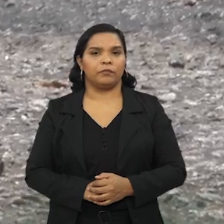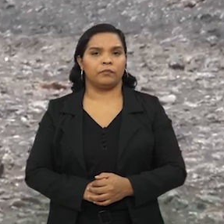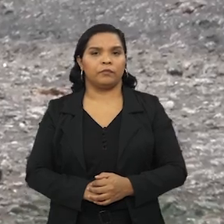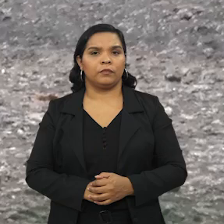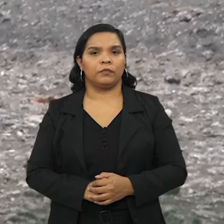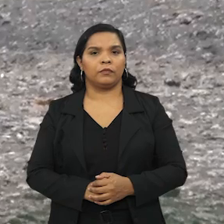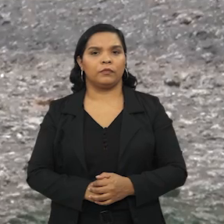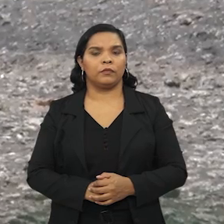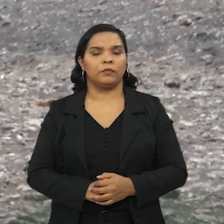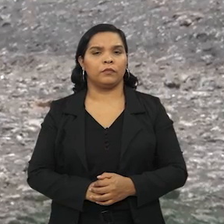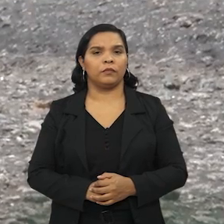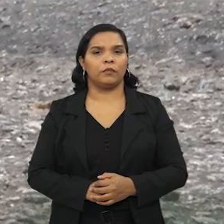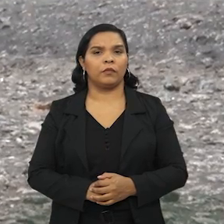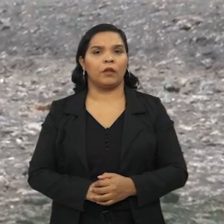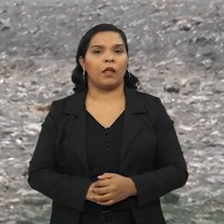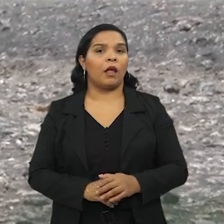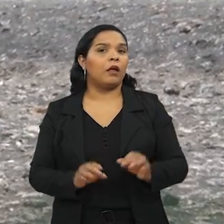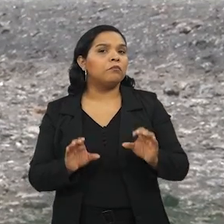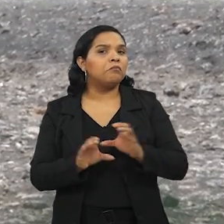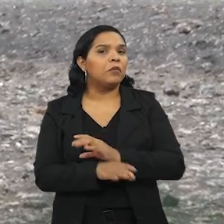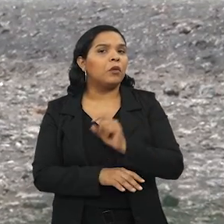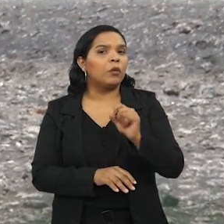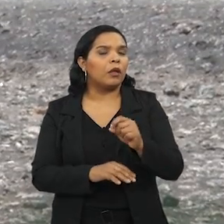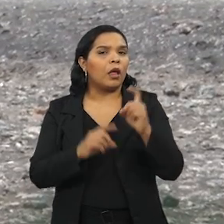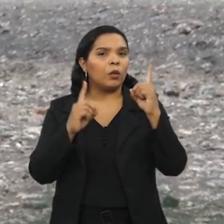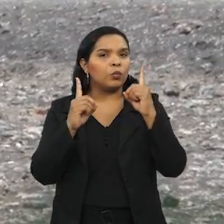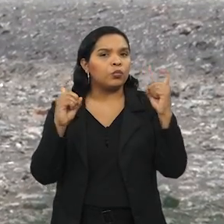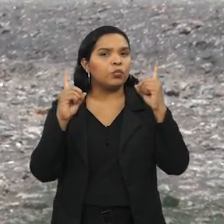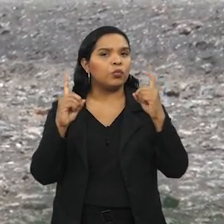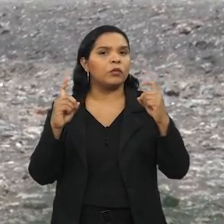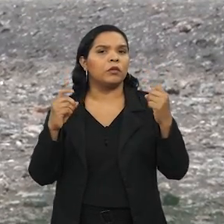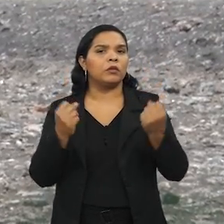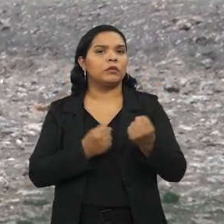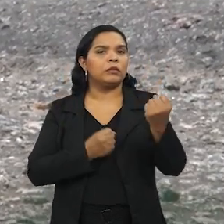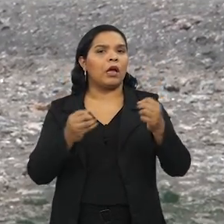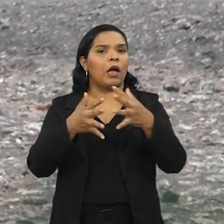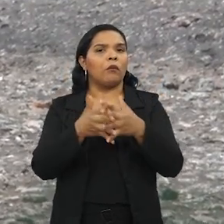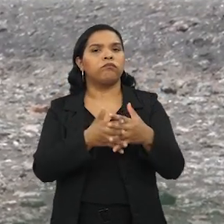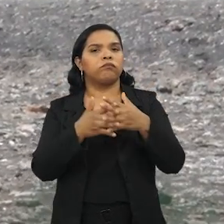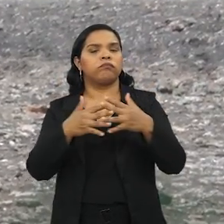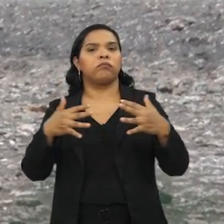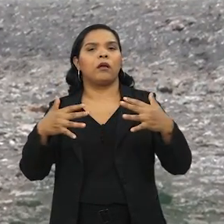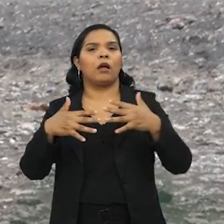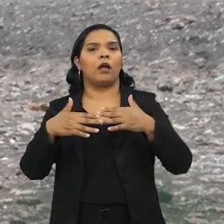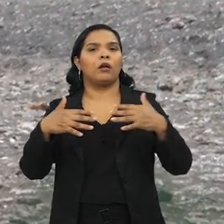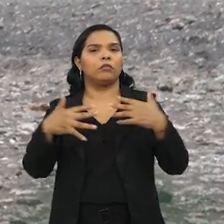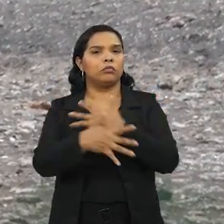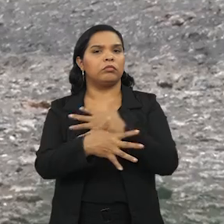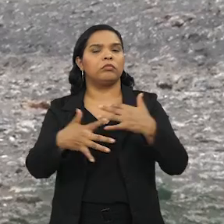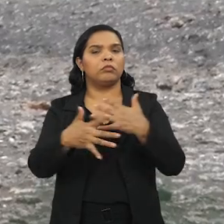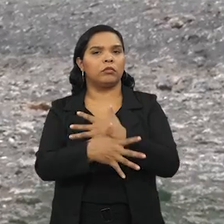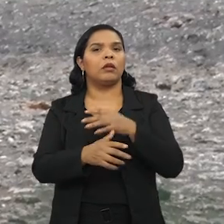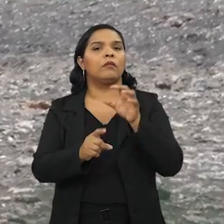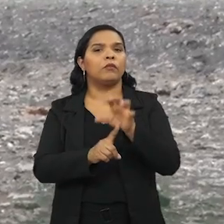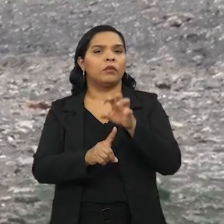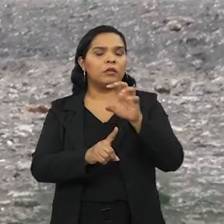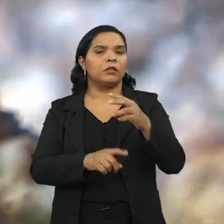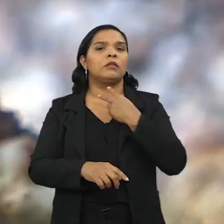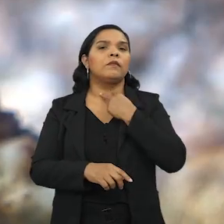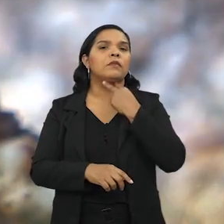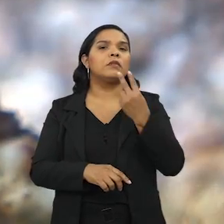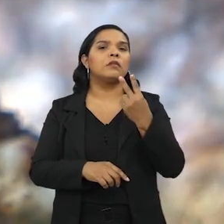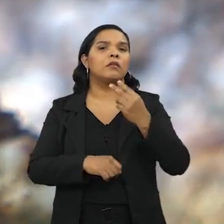Uma das primeiras conclusões é que o ruído de veículos na rodovia interfere na chamada vocalização das